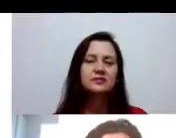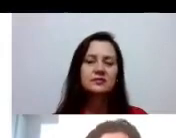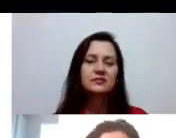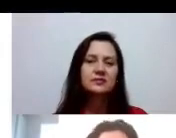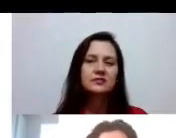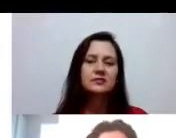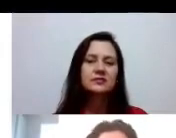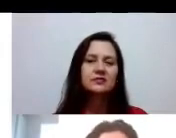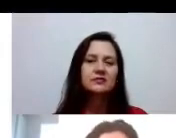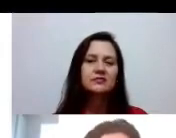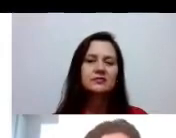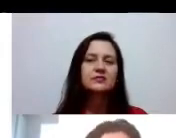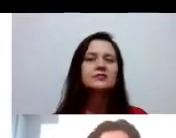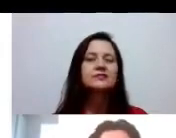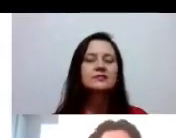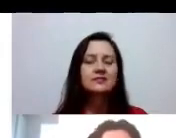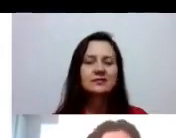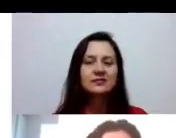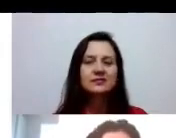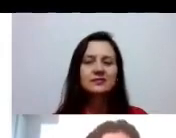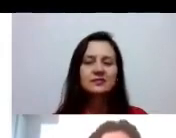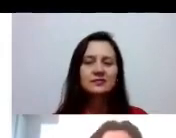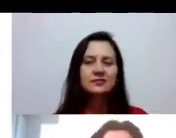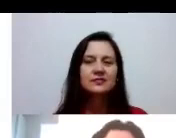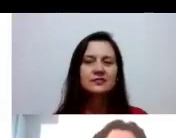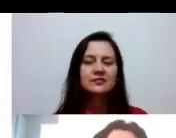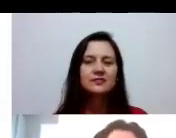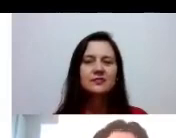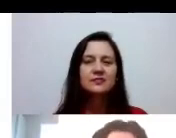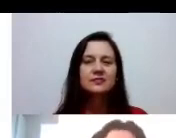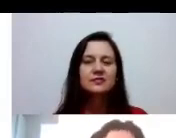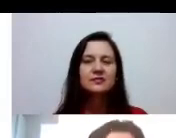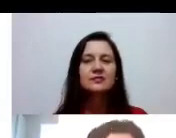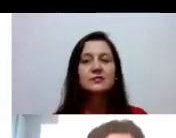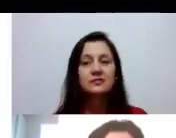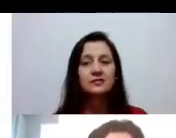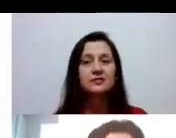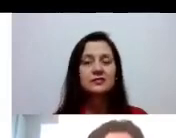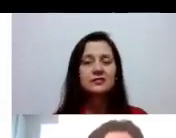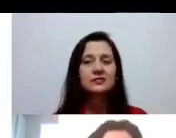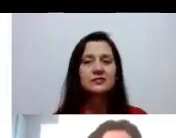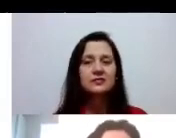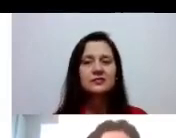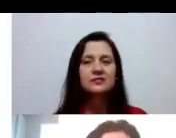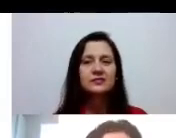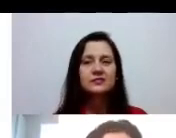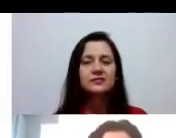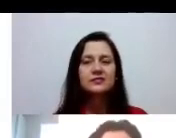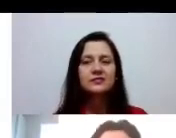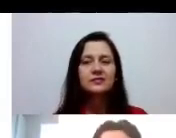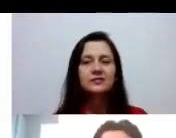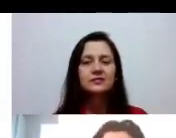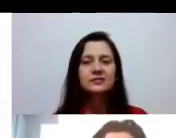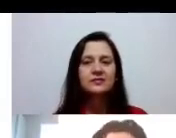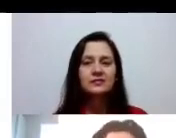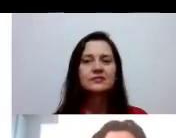ao o retorno de um órgão público. Um órgão público fechado, ele não pode causar danos ao cidadão. Então, é muito importante isso. A gente tem